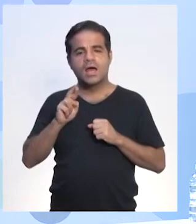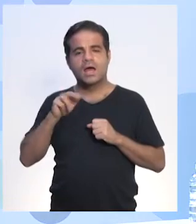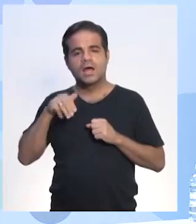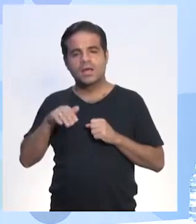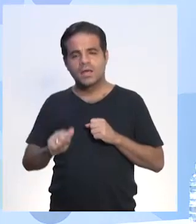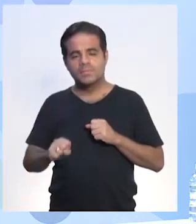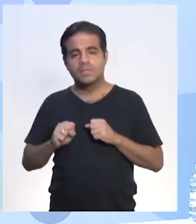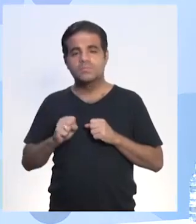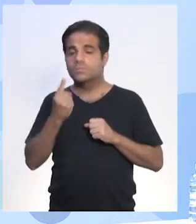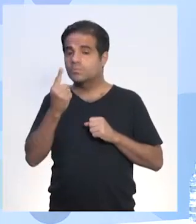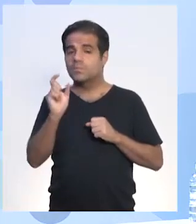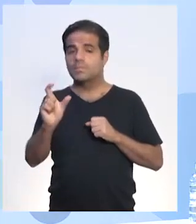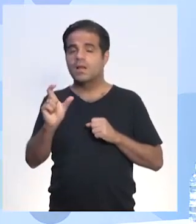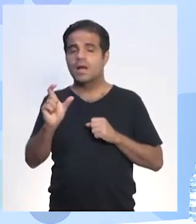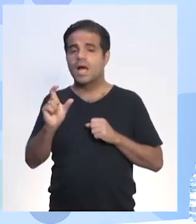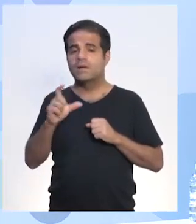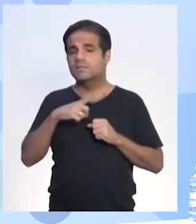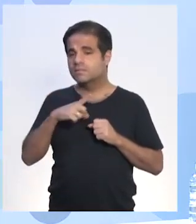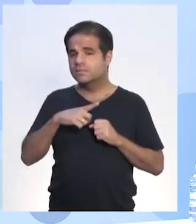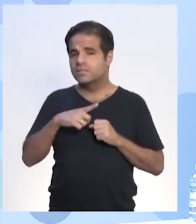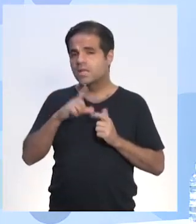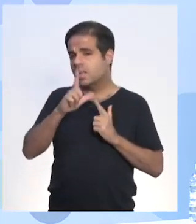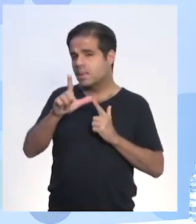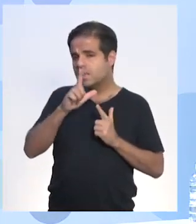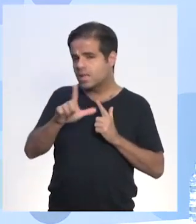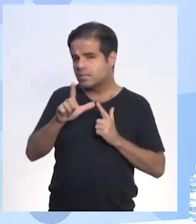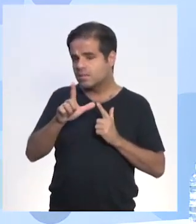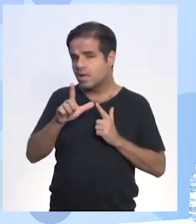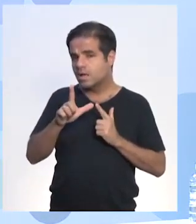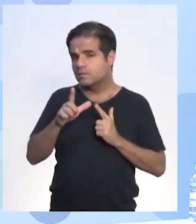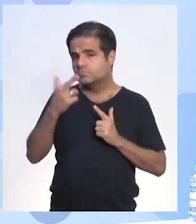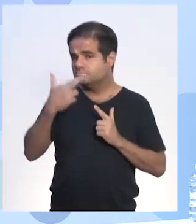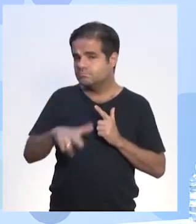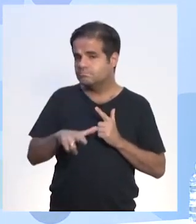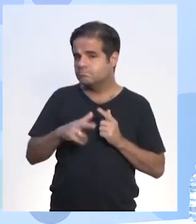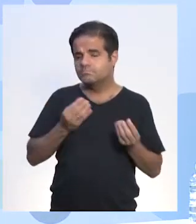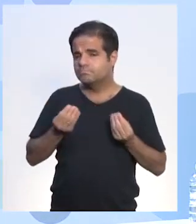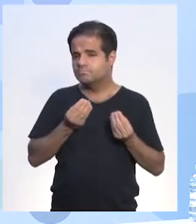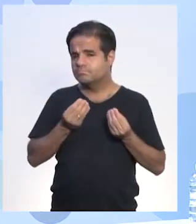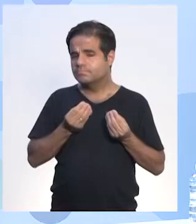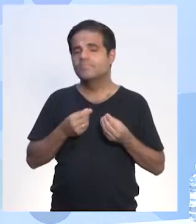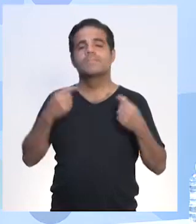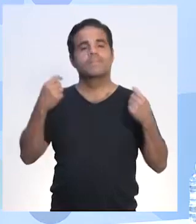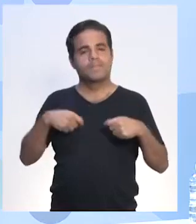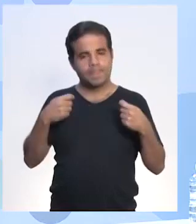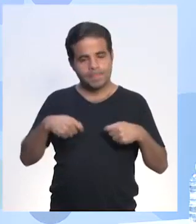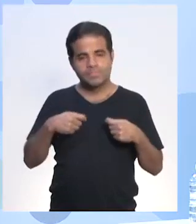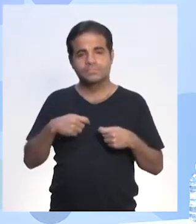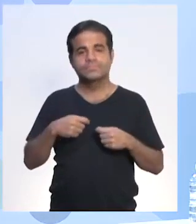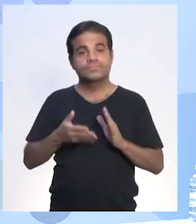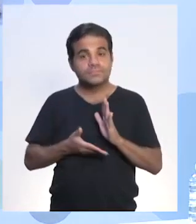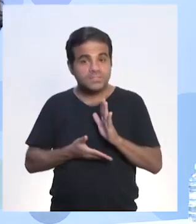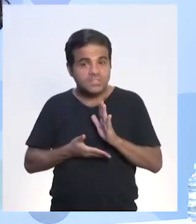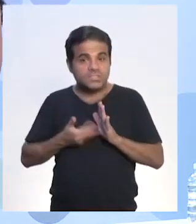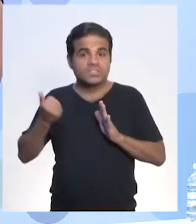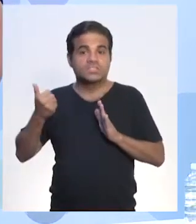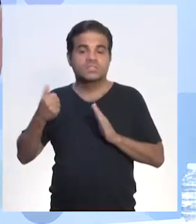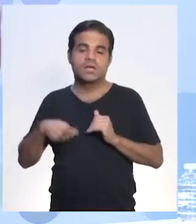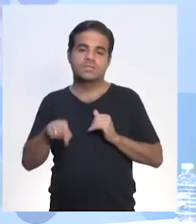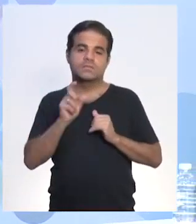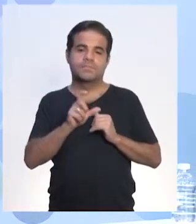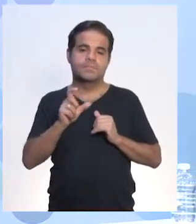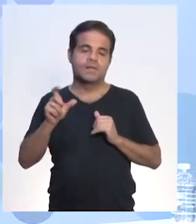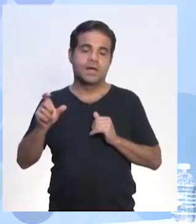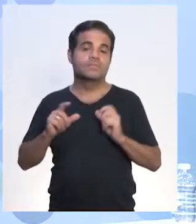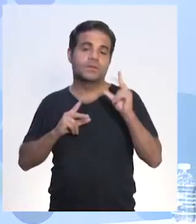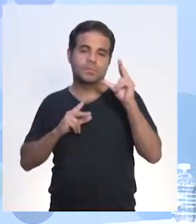com uma palavra quando tiver letra repetida? Nós vamos ter que, de alguma forma, tirar essas palavras